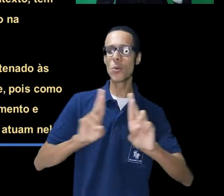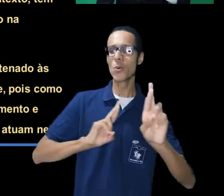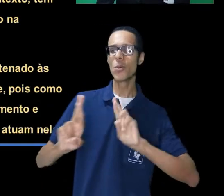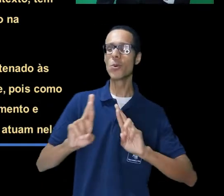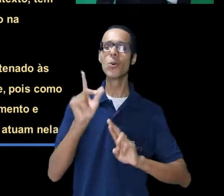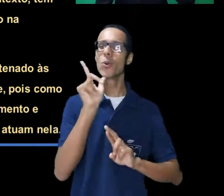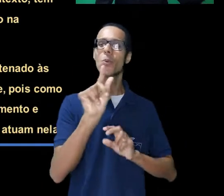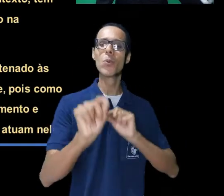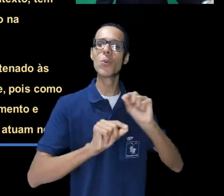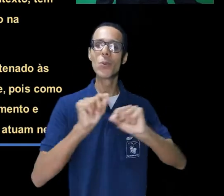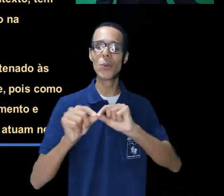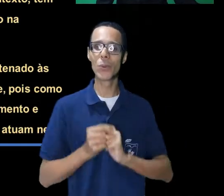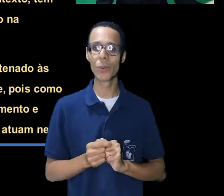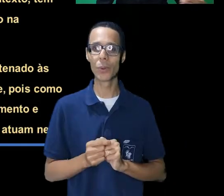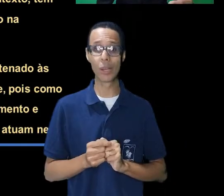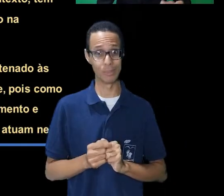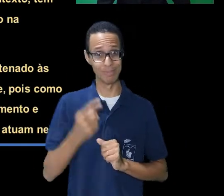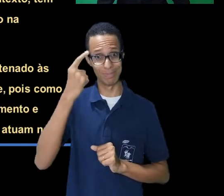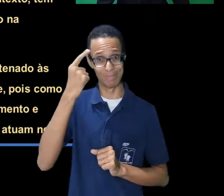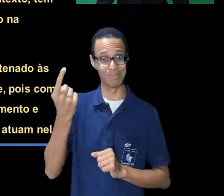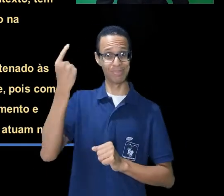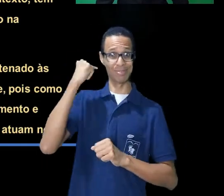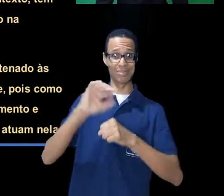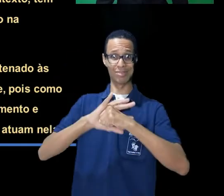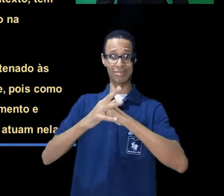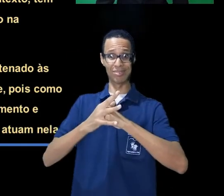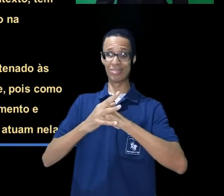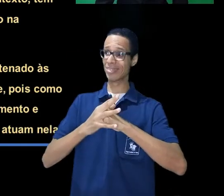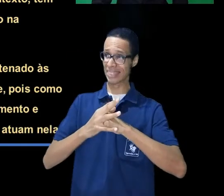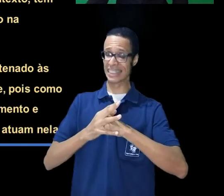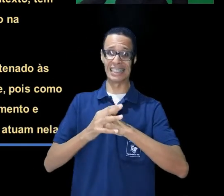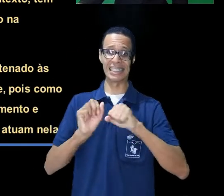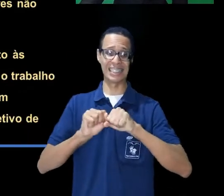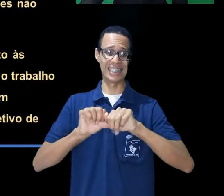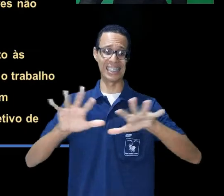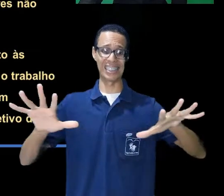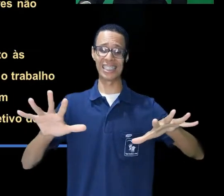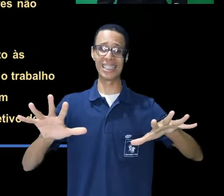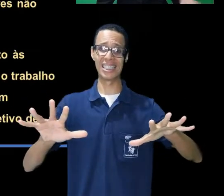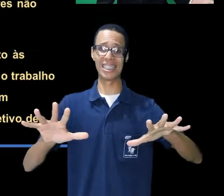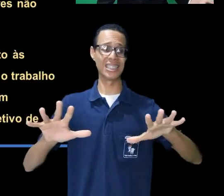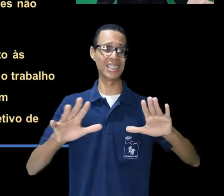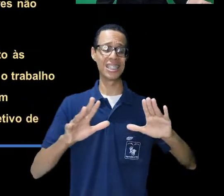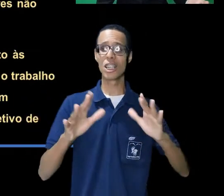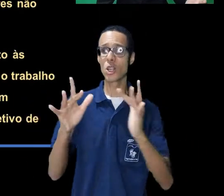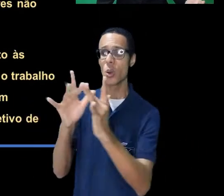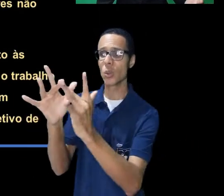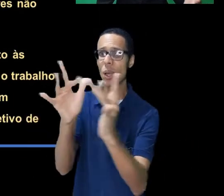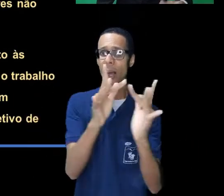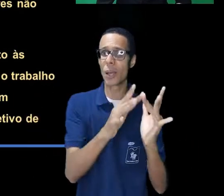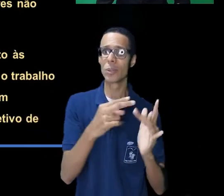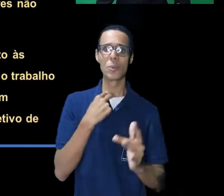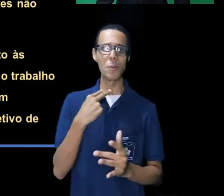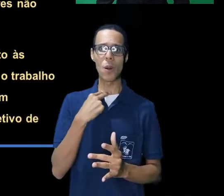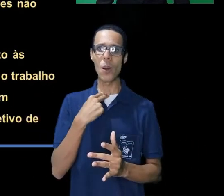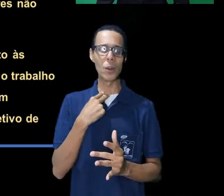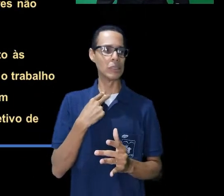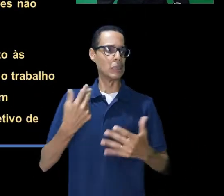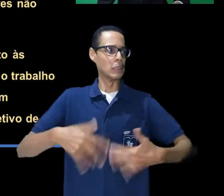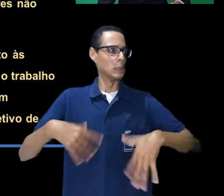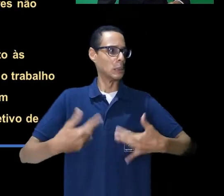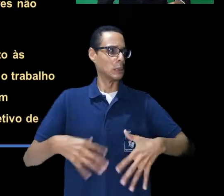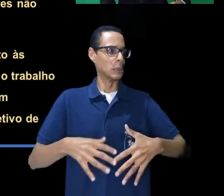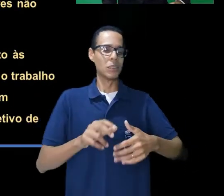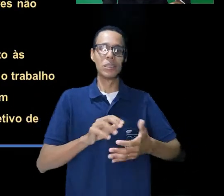que a nós e eles conferimos a cada um que atua conosco. Os resultados? A